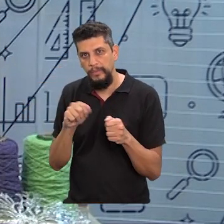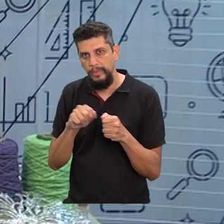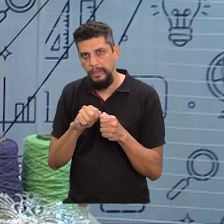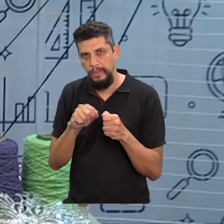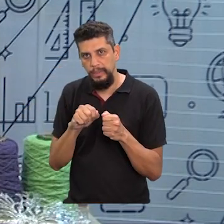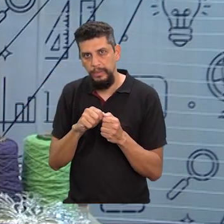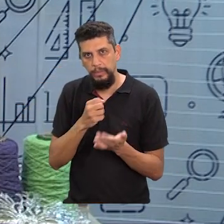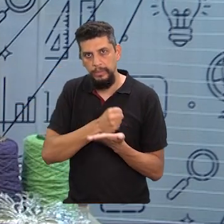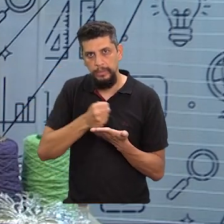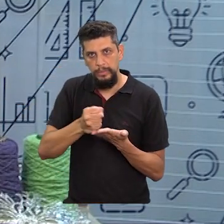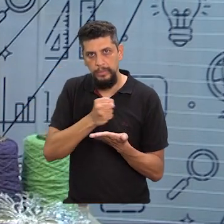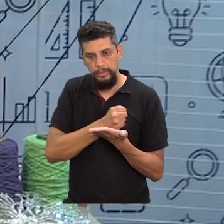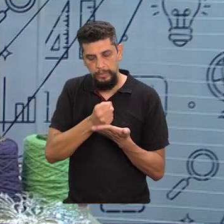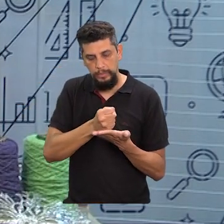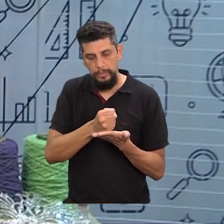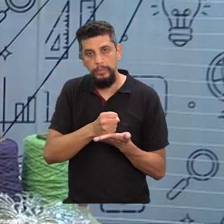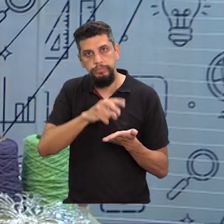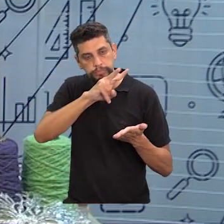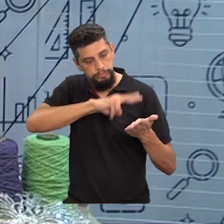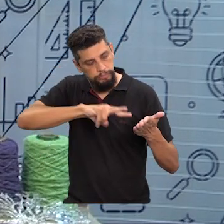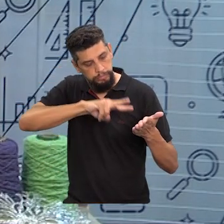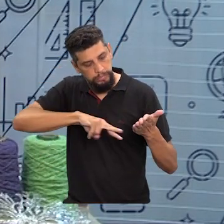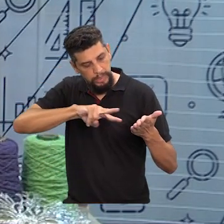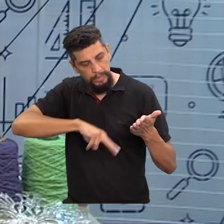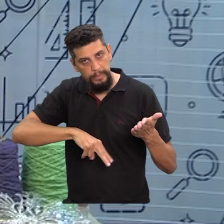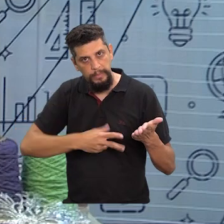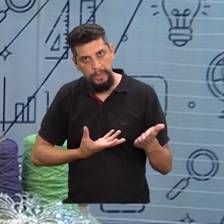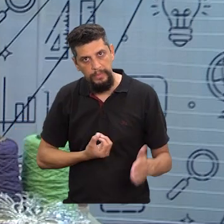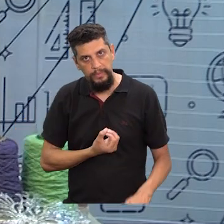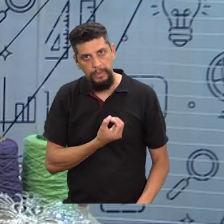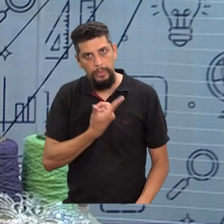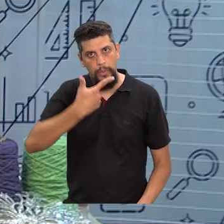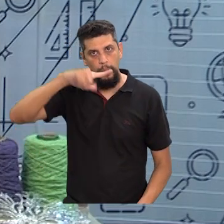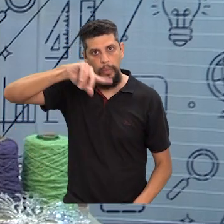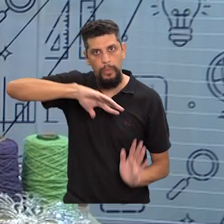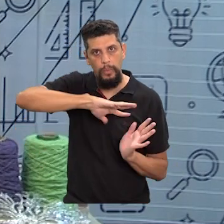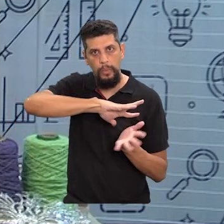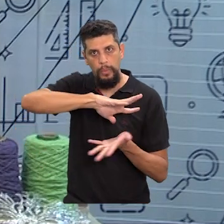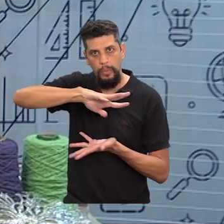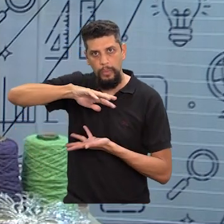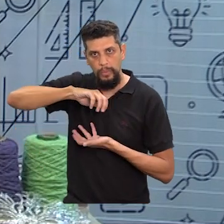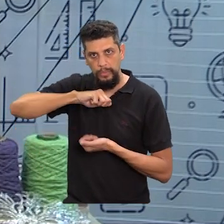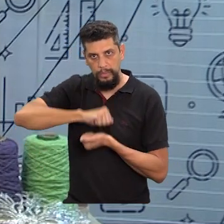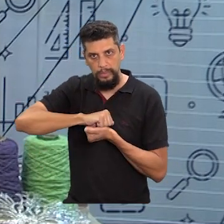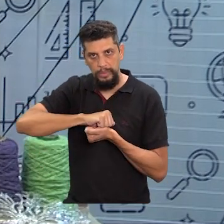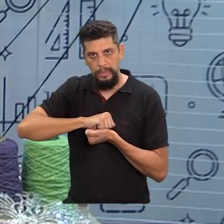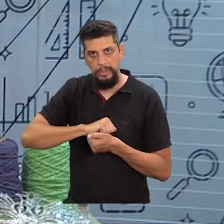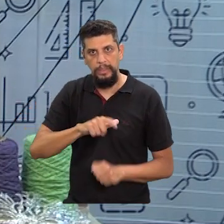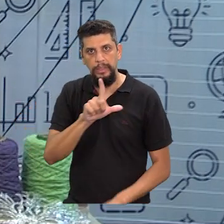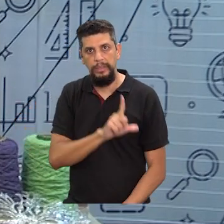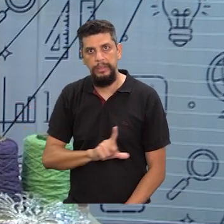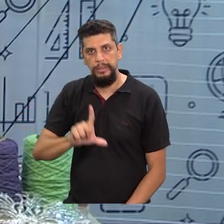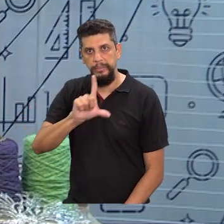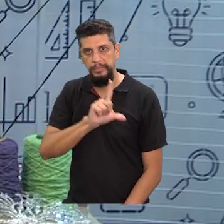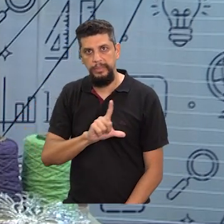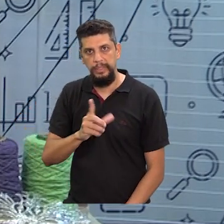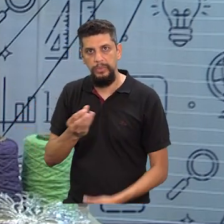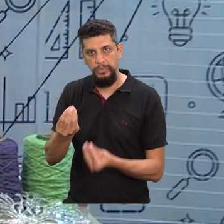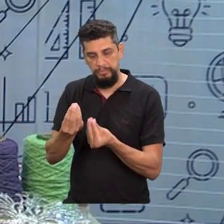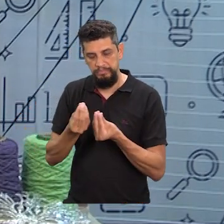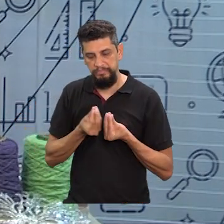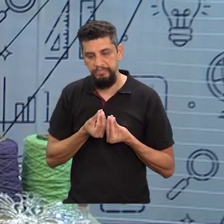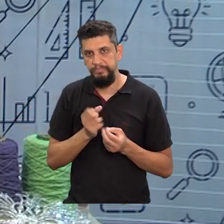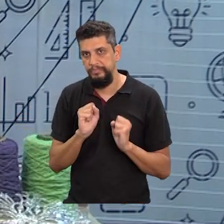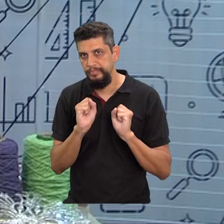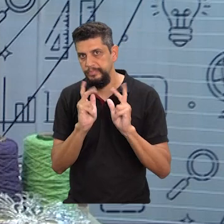vai fazer agora? A gente vai fazer um passaporte do leitor, que é um passaporte para a gente viajar para outros mundos. Olha só, porque a literatura proporciona isso